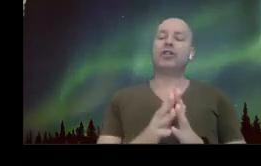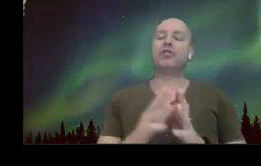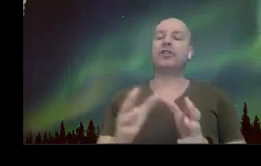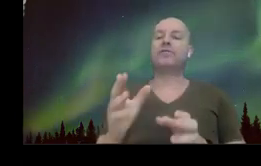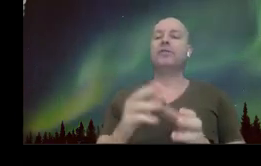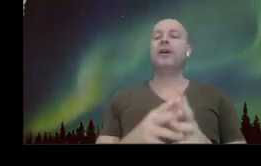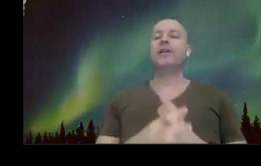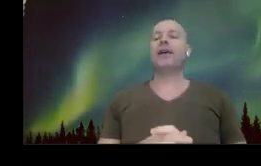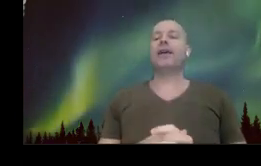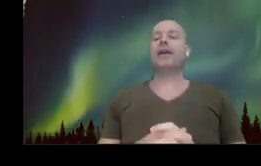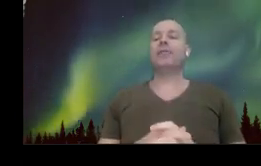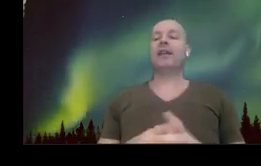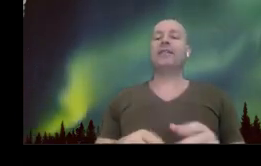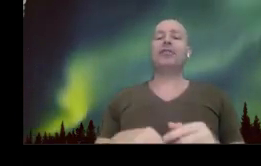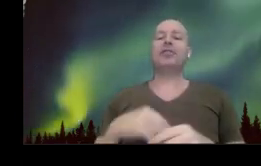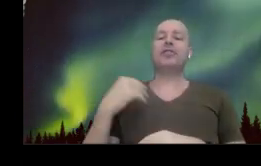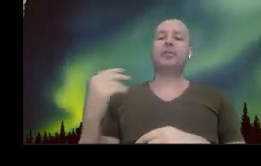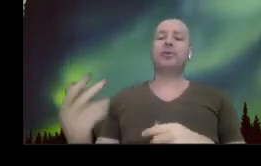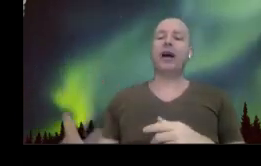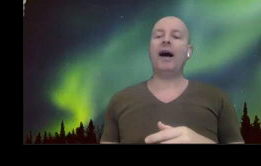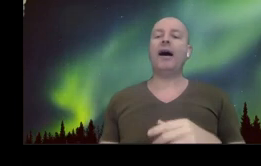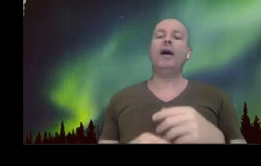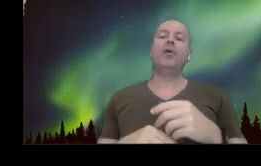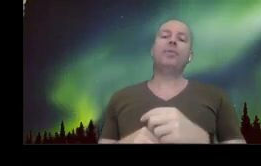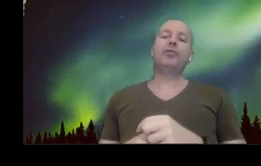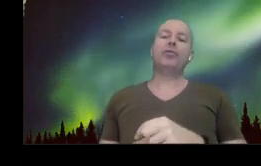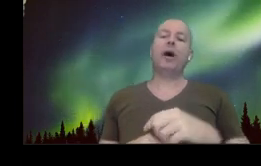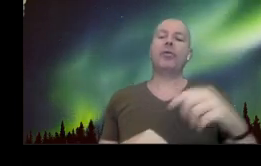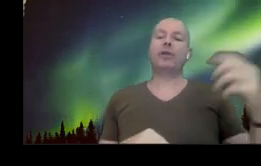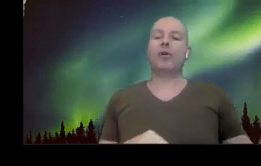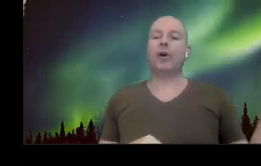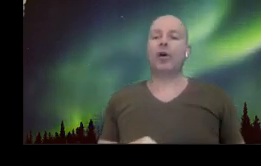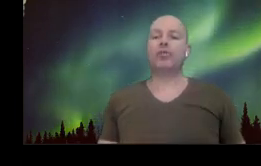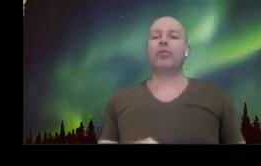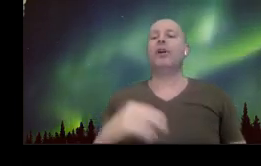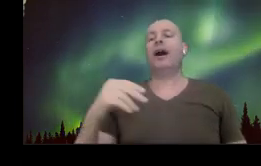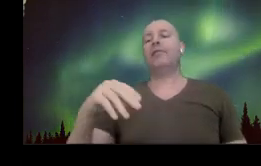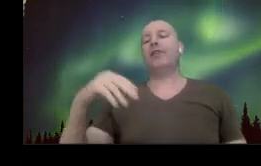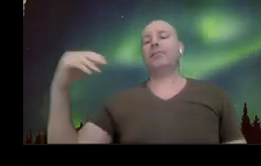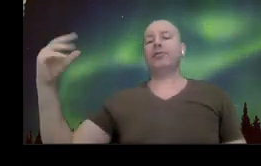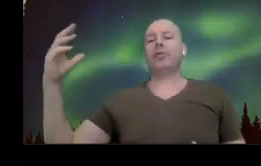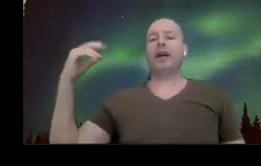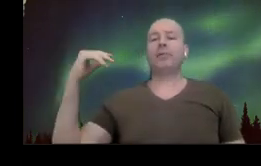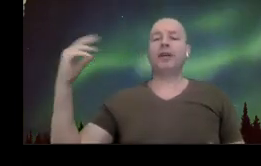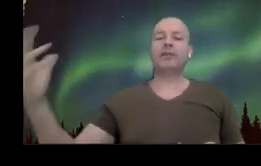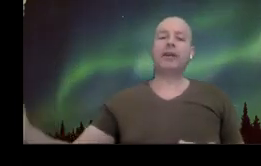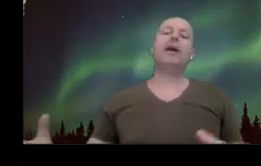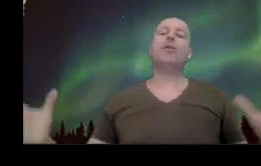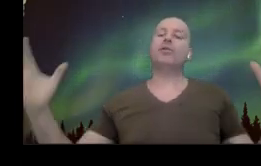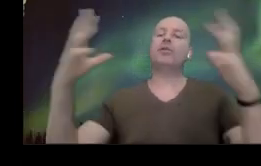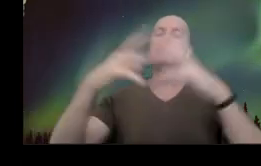período legislativo, tem tentativa de mudar, o pessoal do agronegócio, aí vem o pessoal da